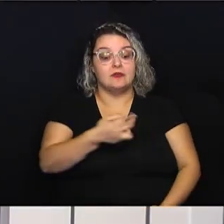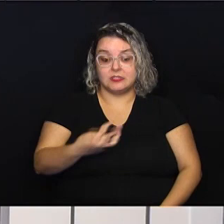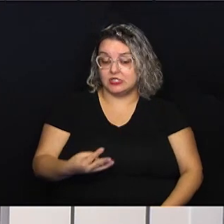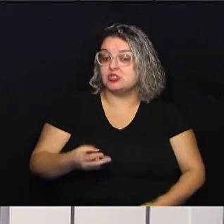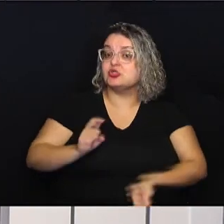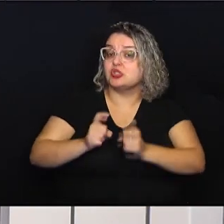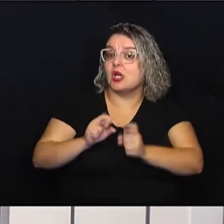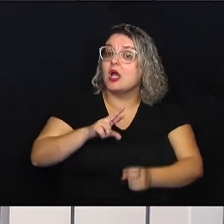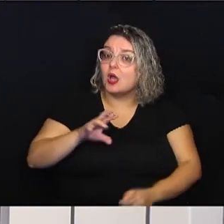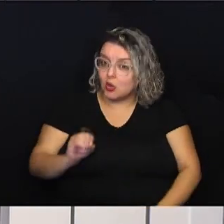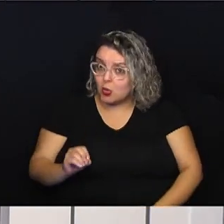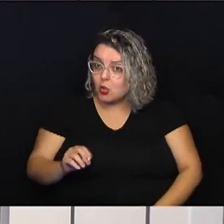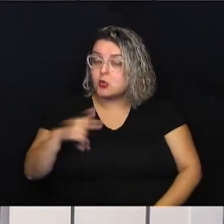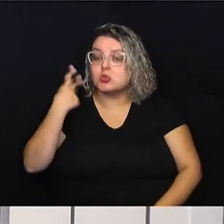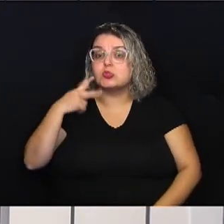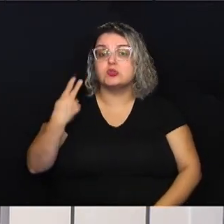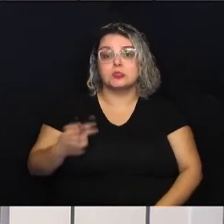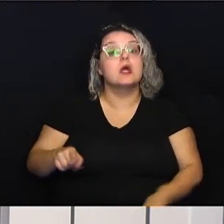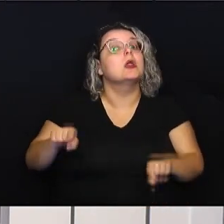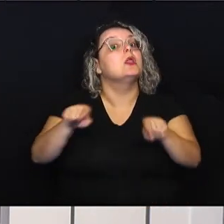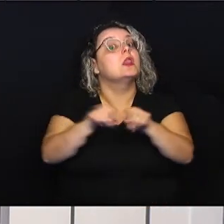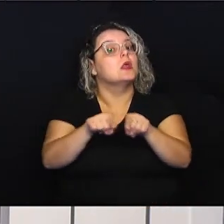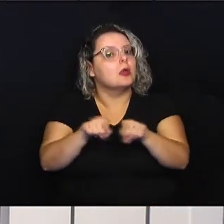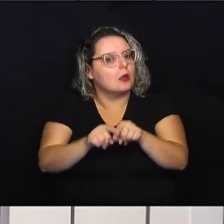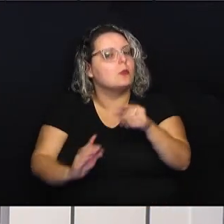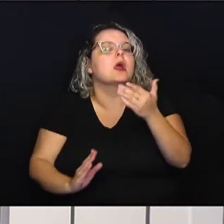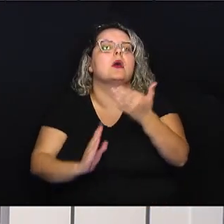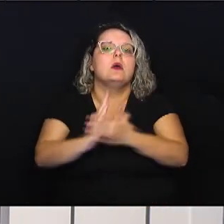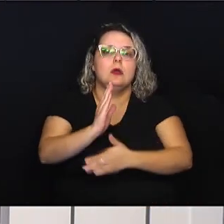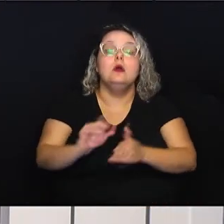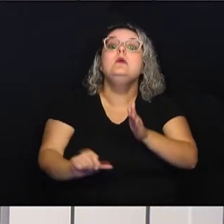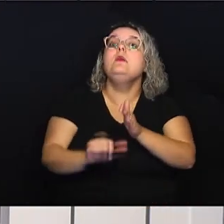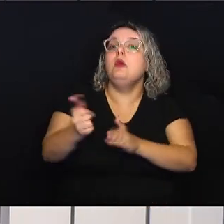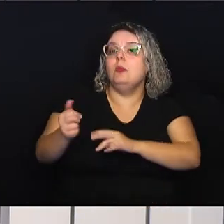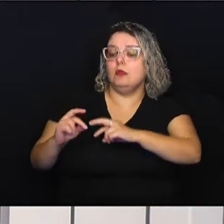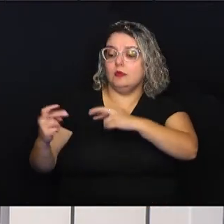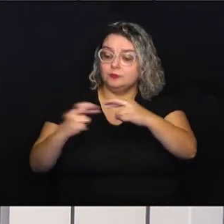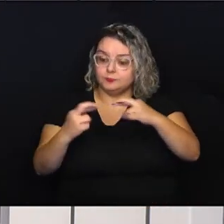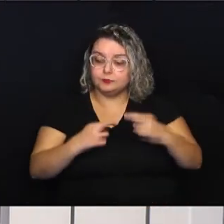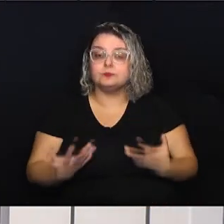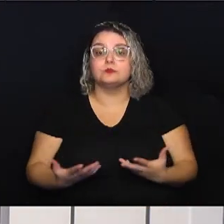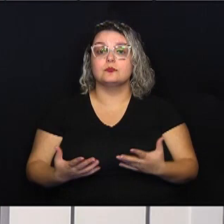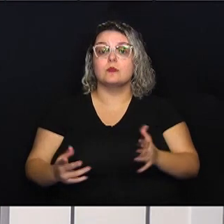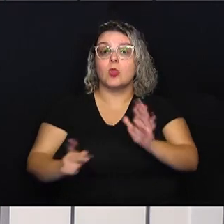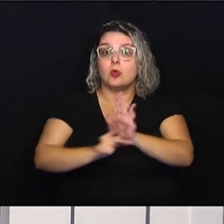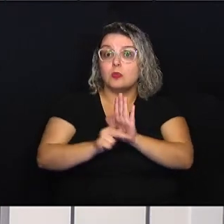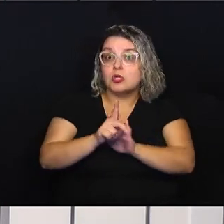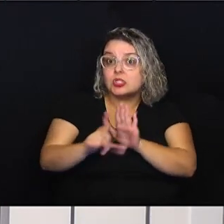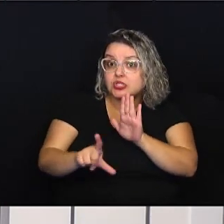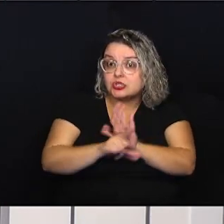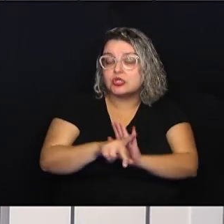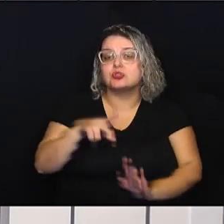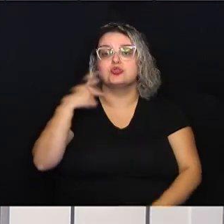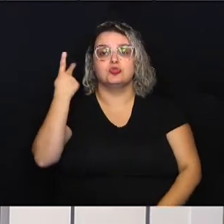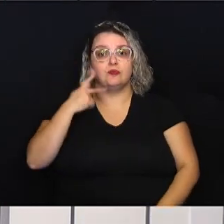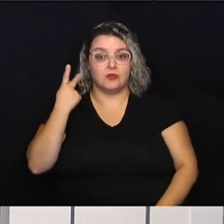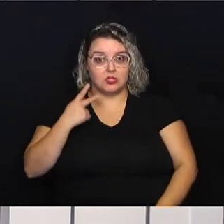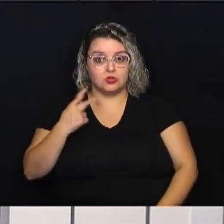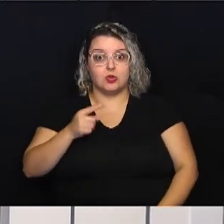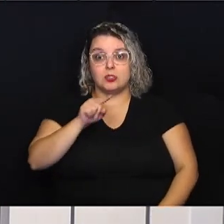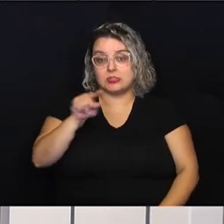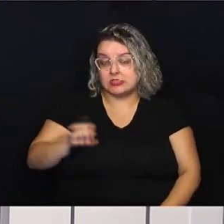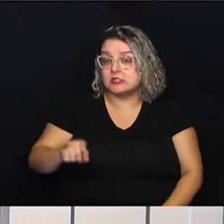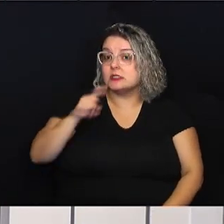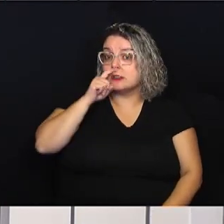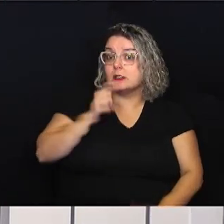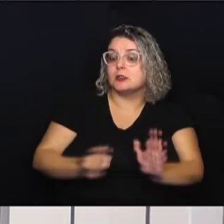reunião ordinária, os vereadores também aprovaram, em primeira análise, projeto de lei do vereador Zé Carlos, que